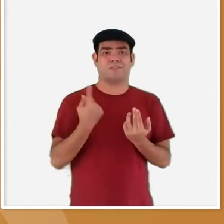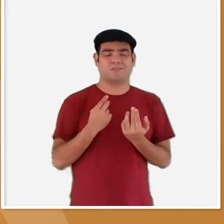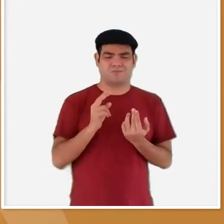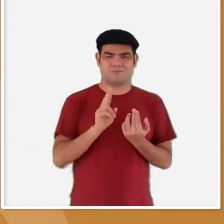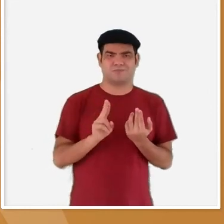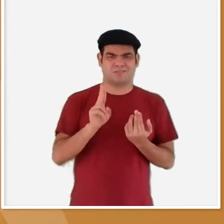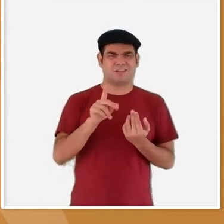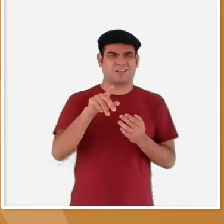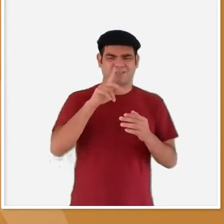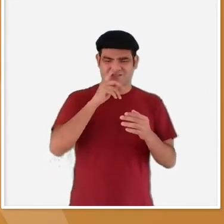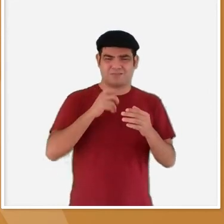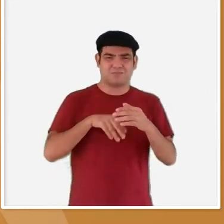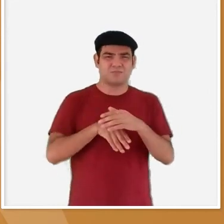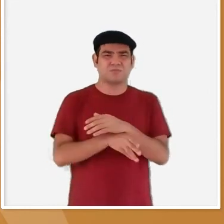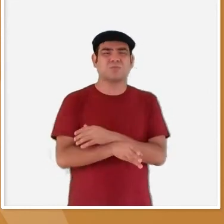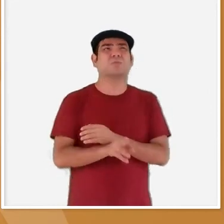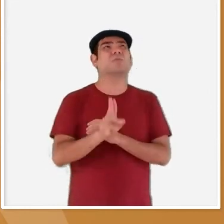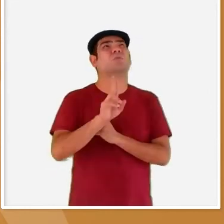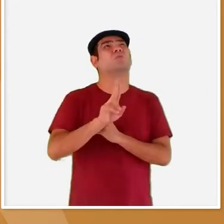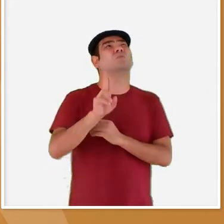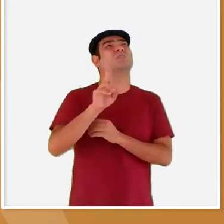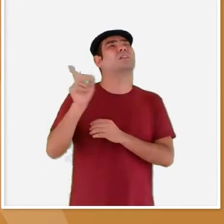né, de usar no interior,